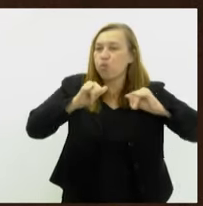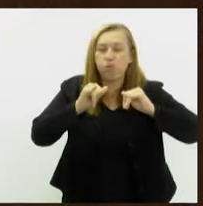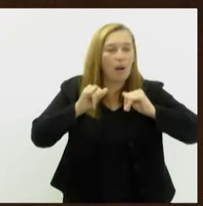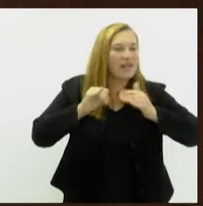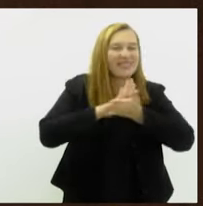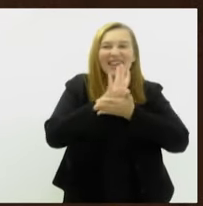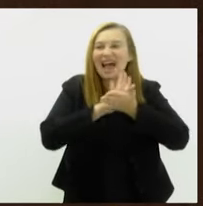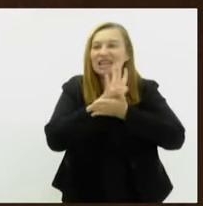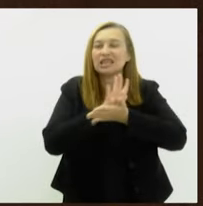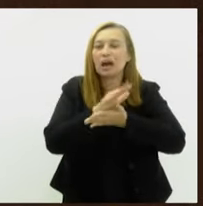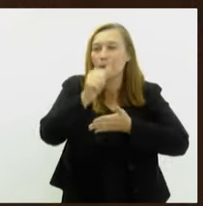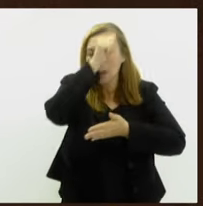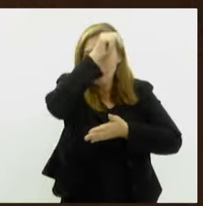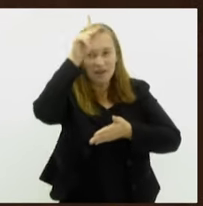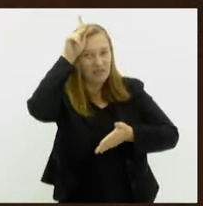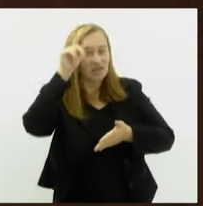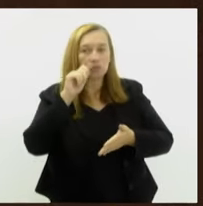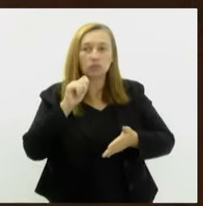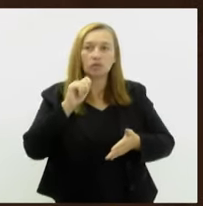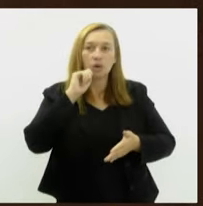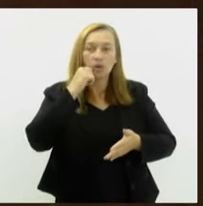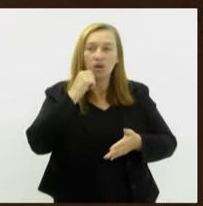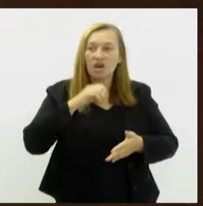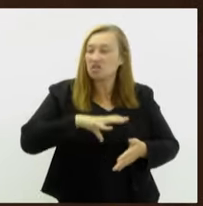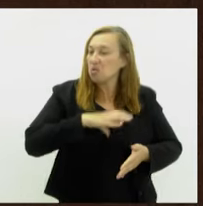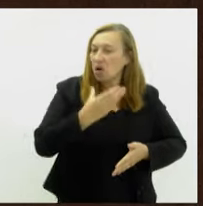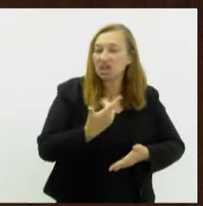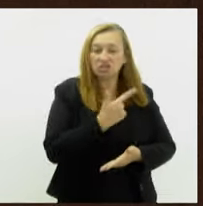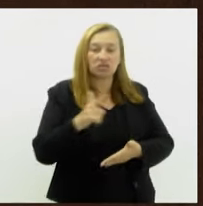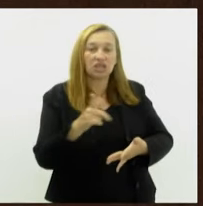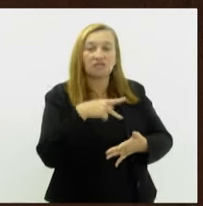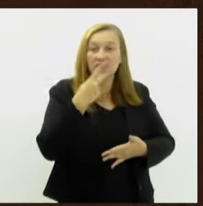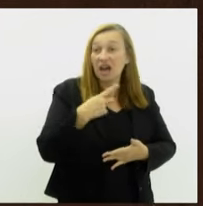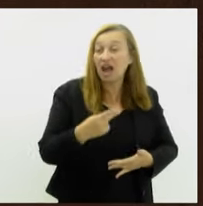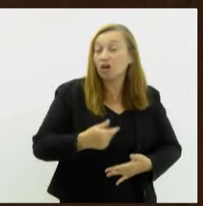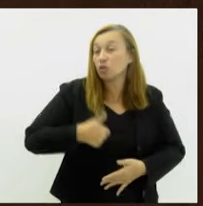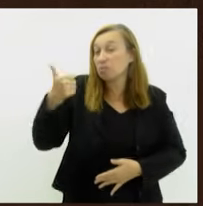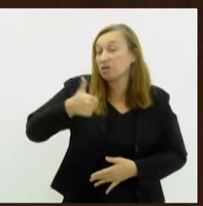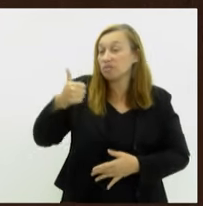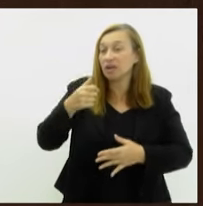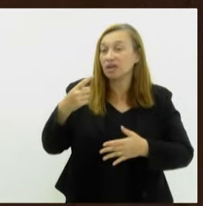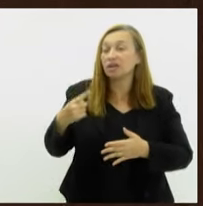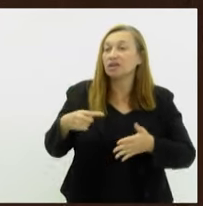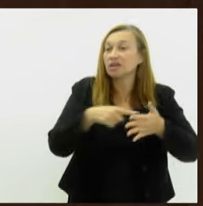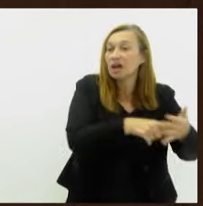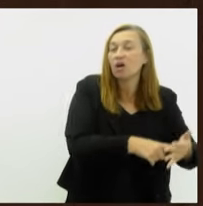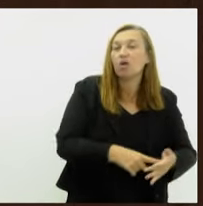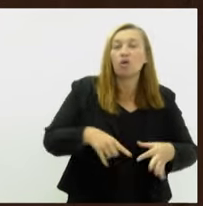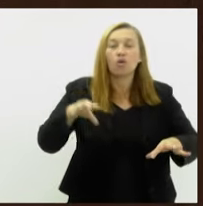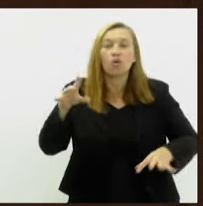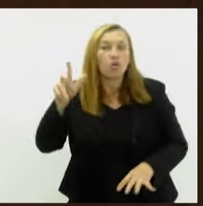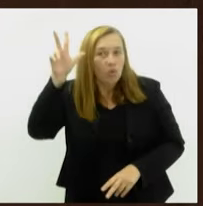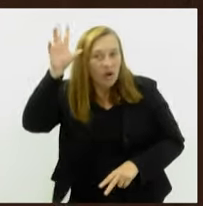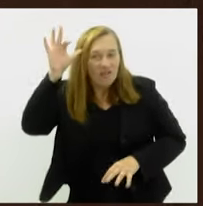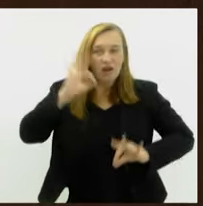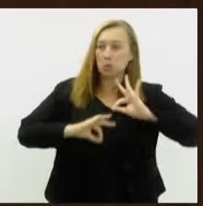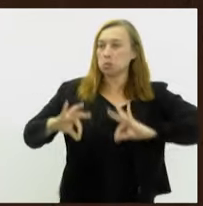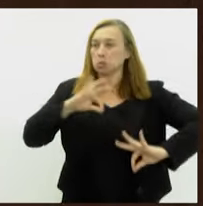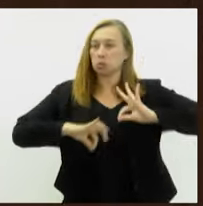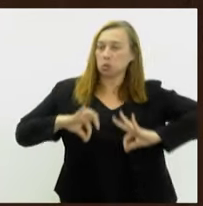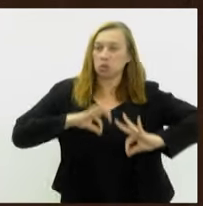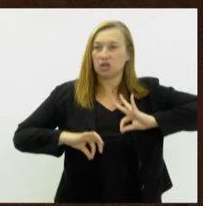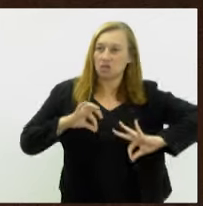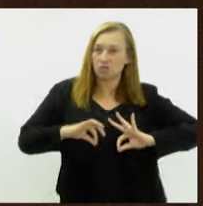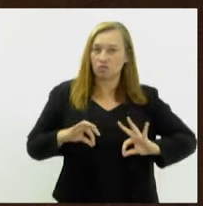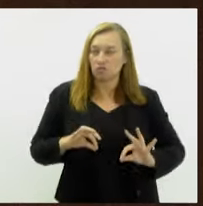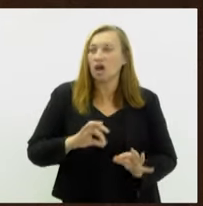prefeito Eduardo Paes, não tem a coragem de revelar. Então, Vossa Excelência foi um dos primeiros a denunciar o cavalo taradão, trouxe inúmeras mazelas, a